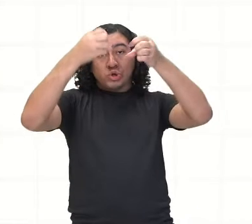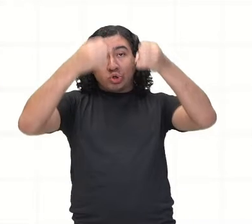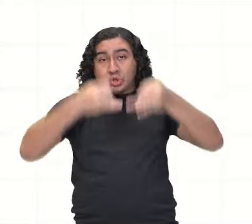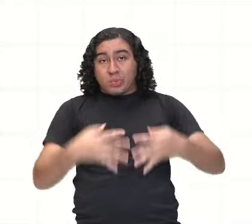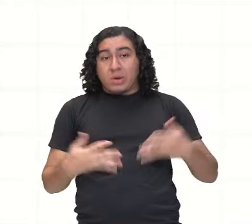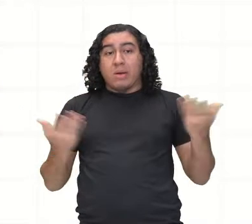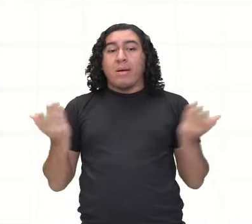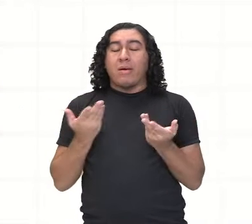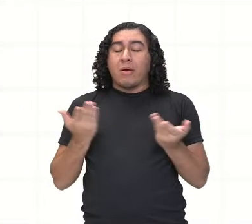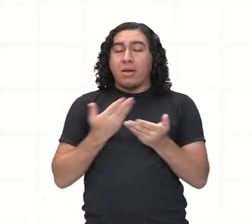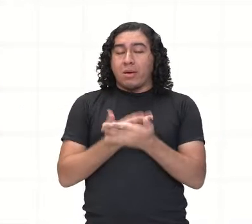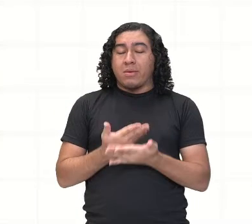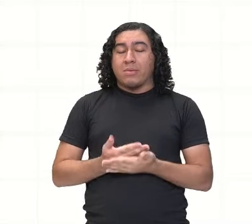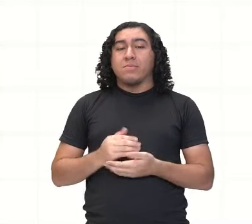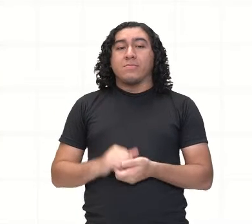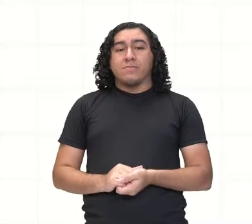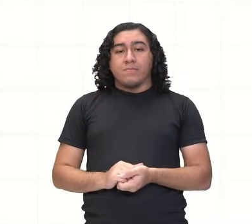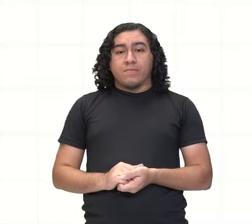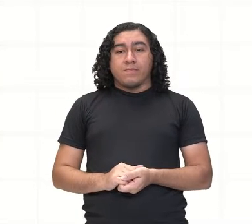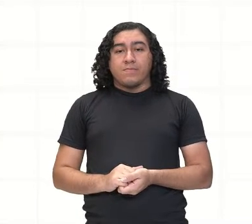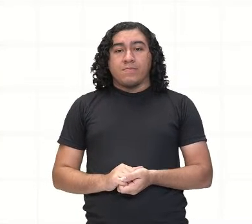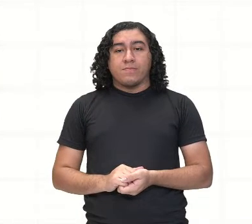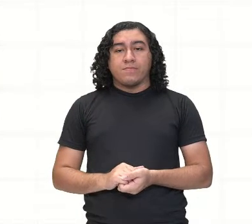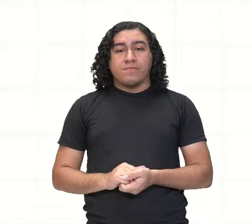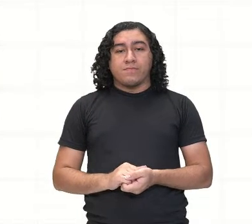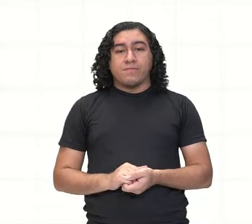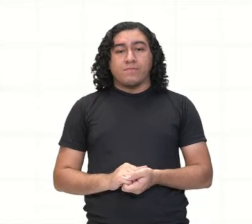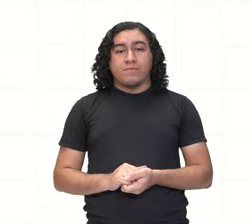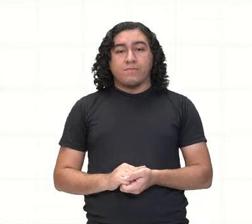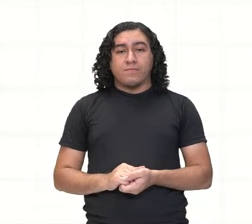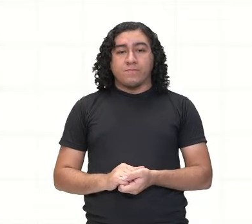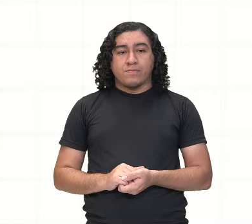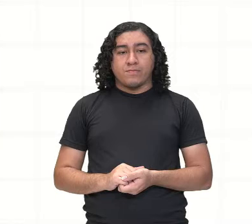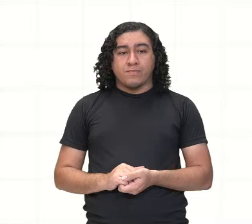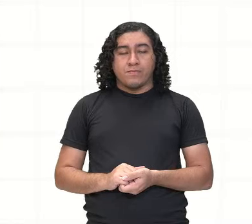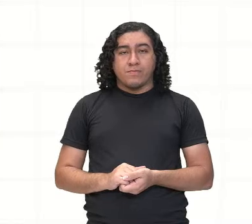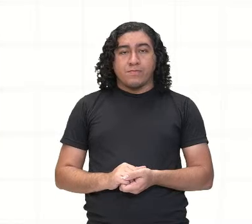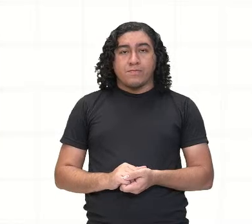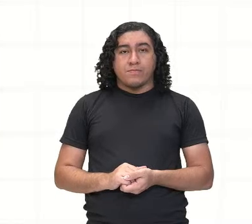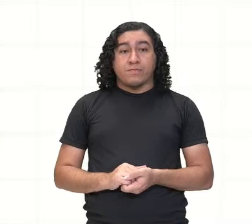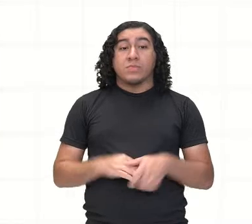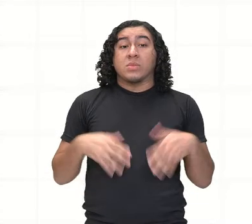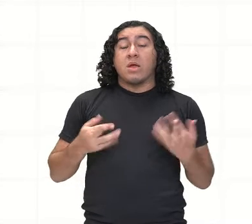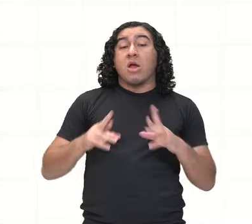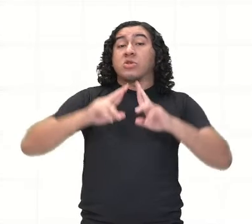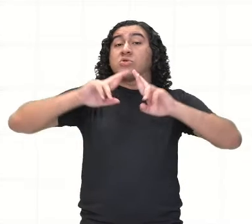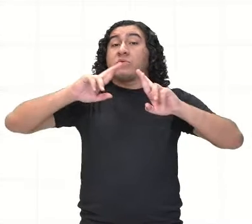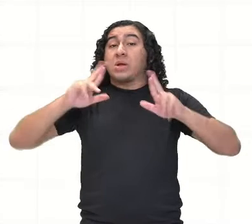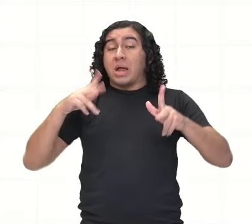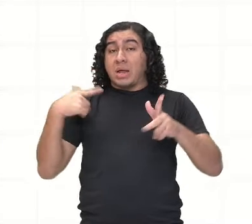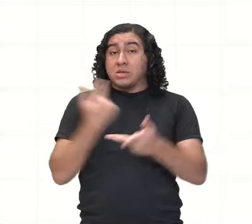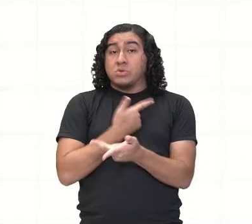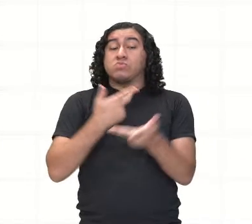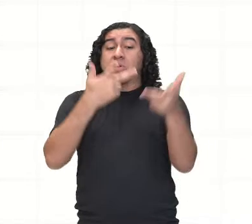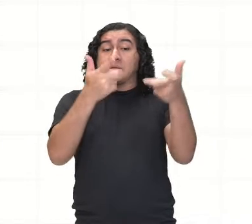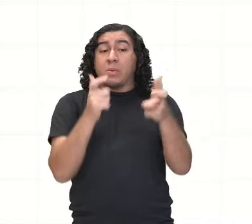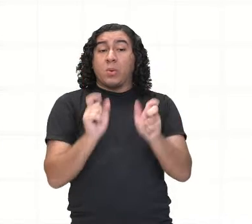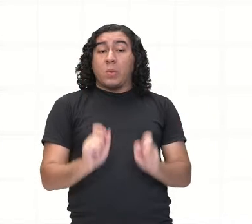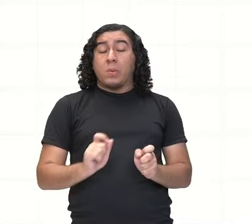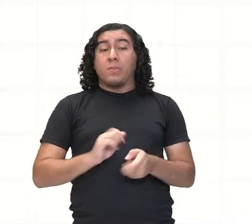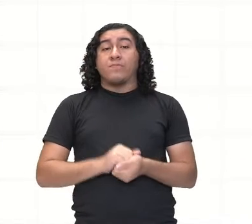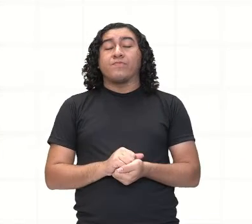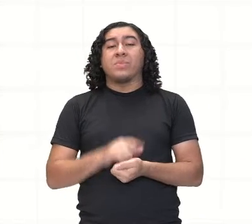explorar na nossa aula. Então, uma diferença muito grande que a gente observa é enquanto